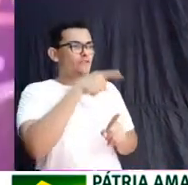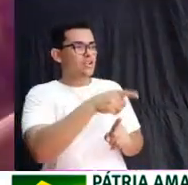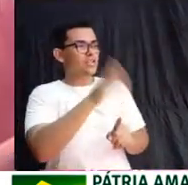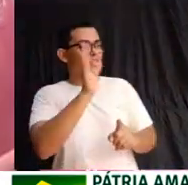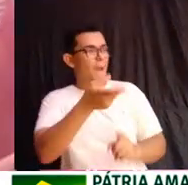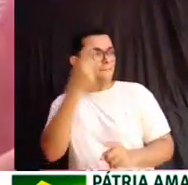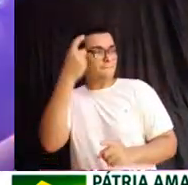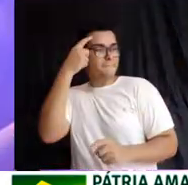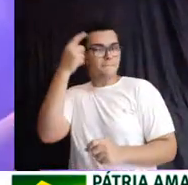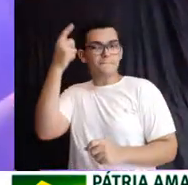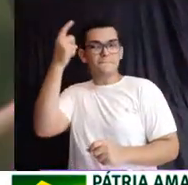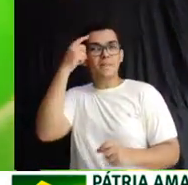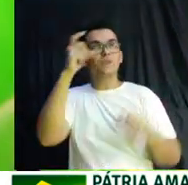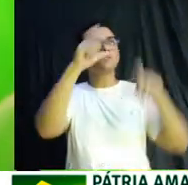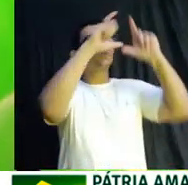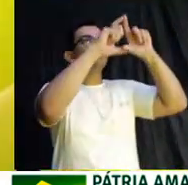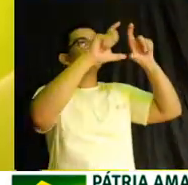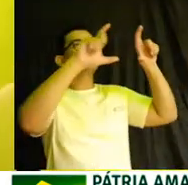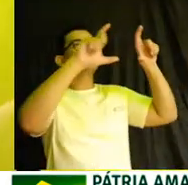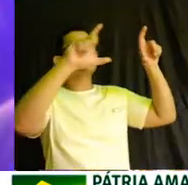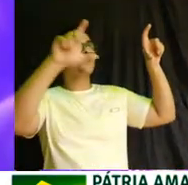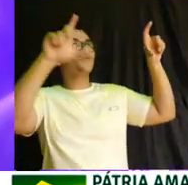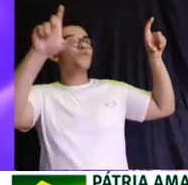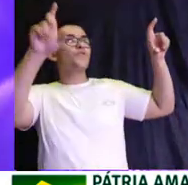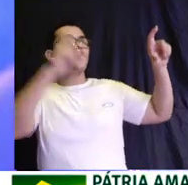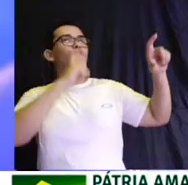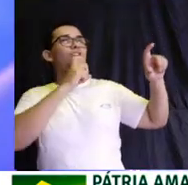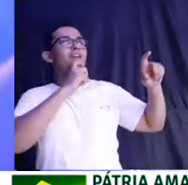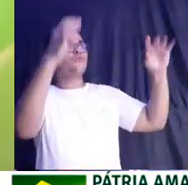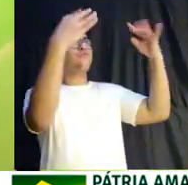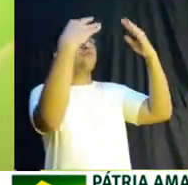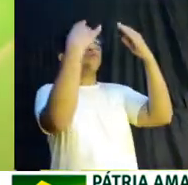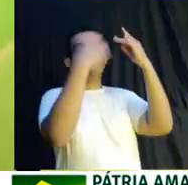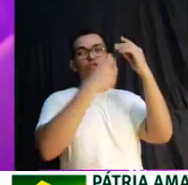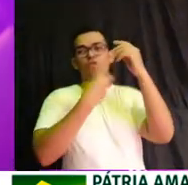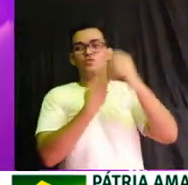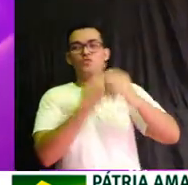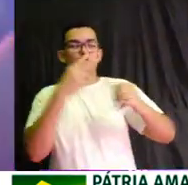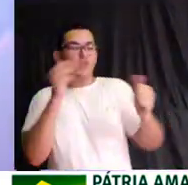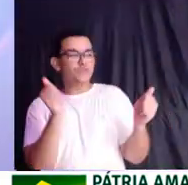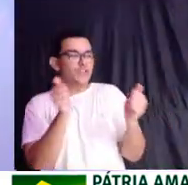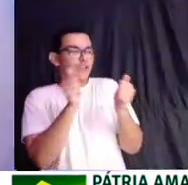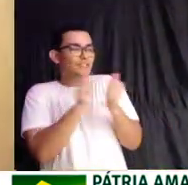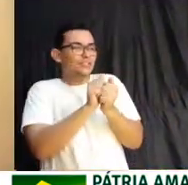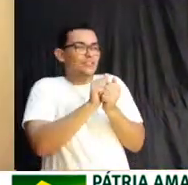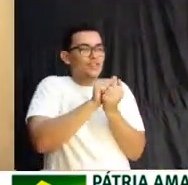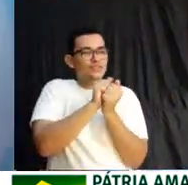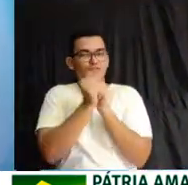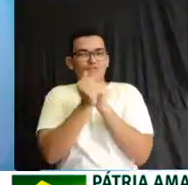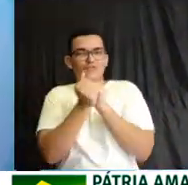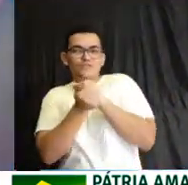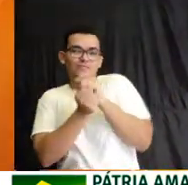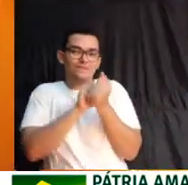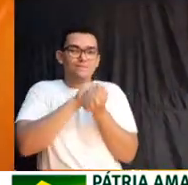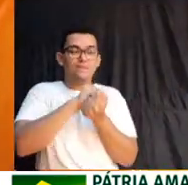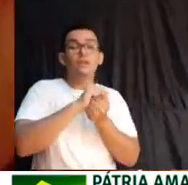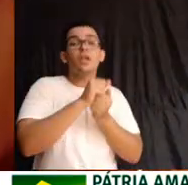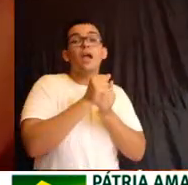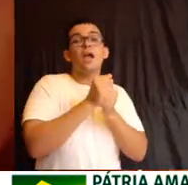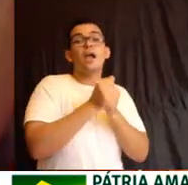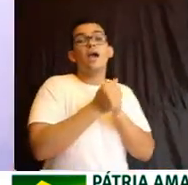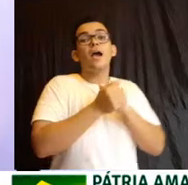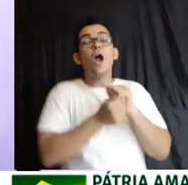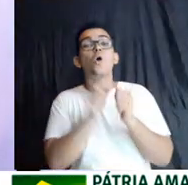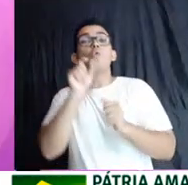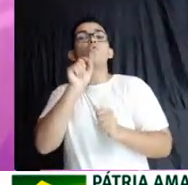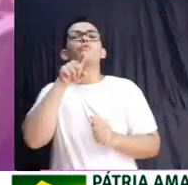O ar-condicionado quis a gente suando, a TV no volume mais alto e a gente se amando. O que